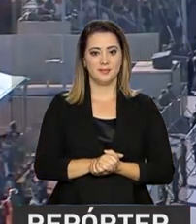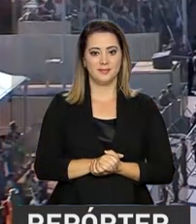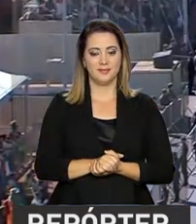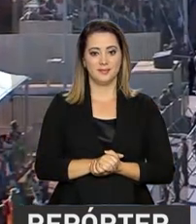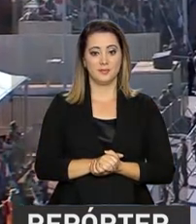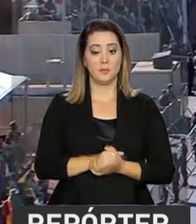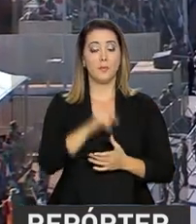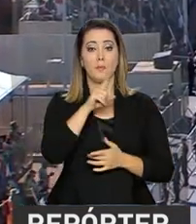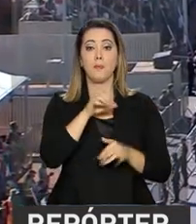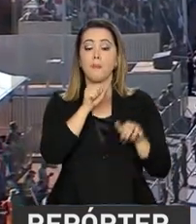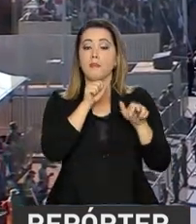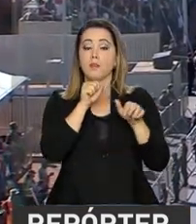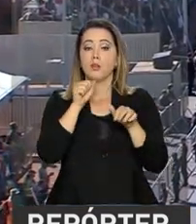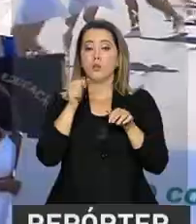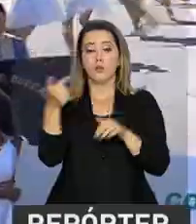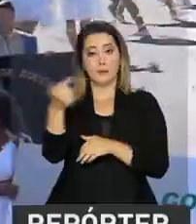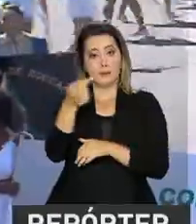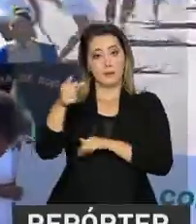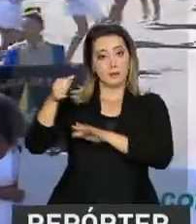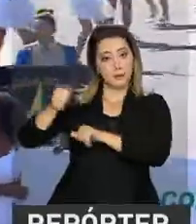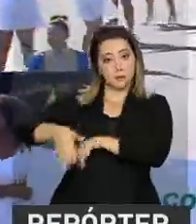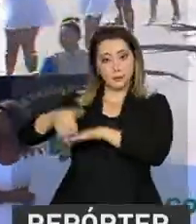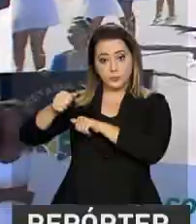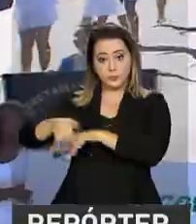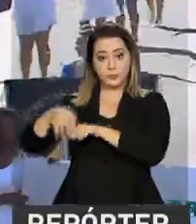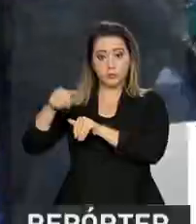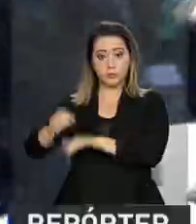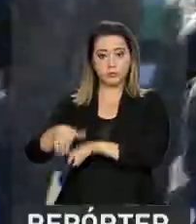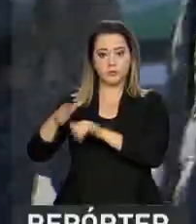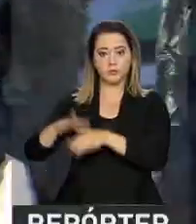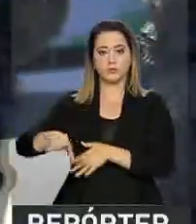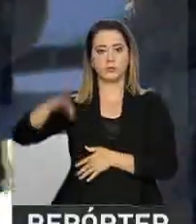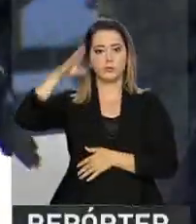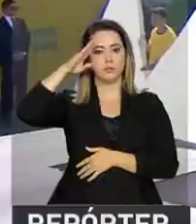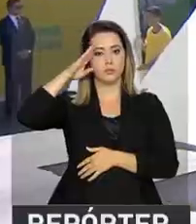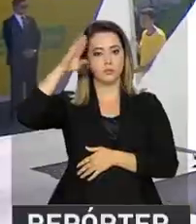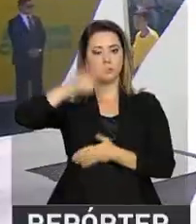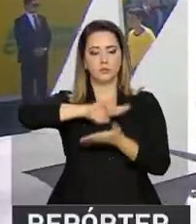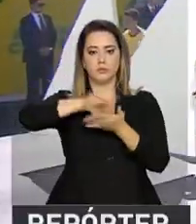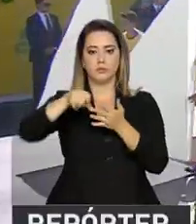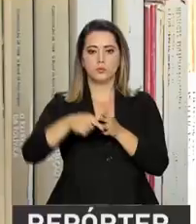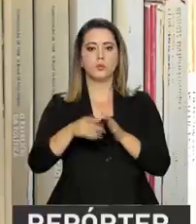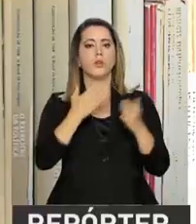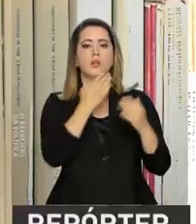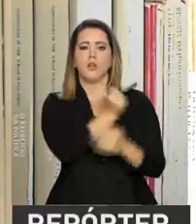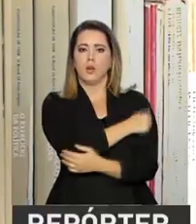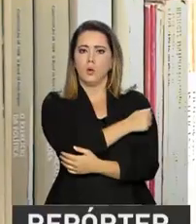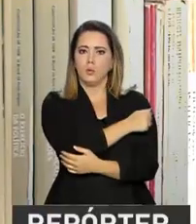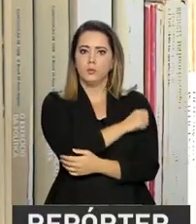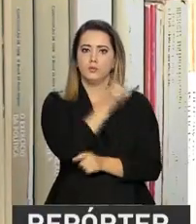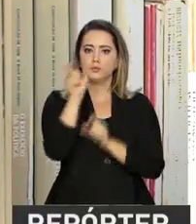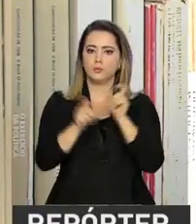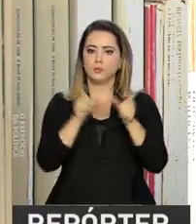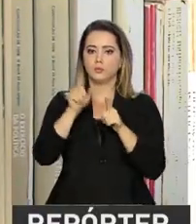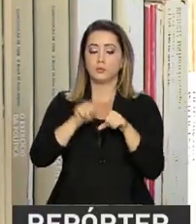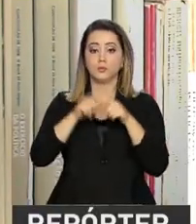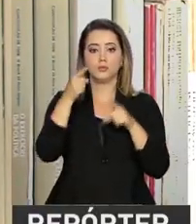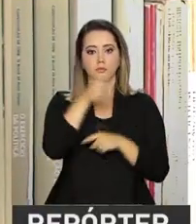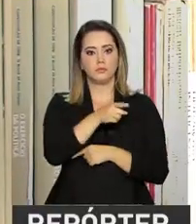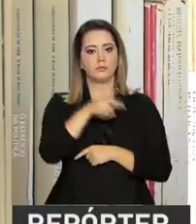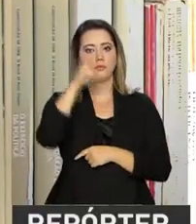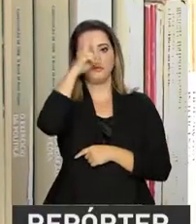o desfile de 7 de setembro a participação de civis militares e estudantes mas para este historiador